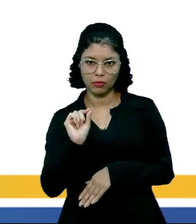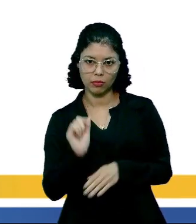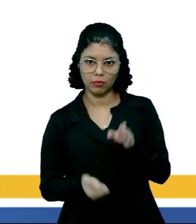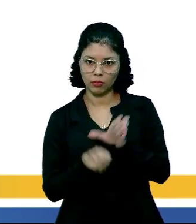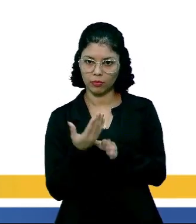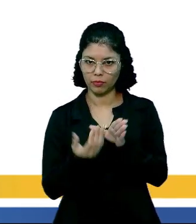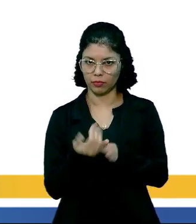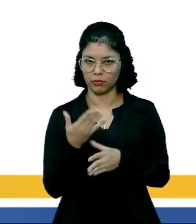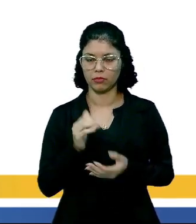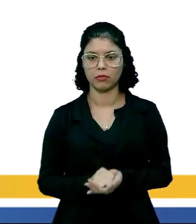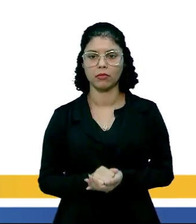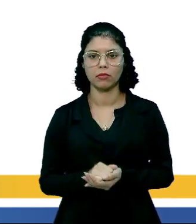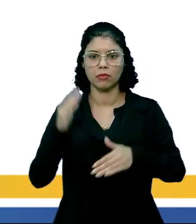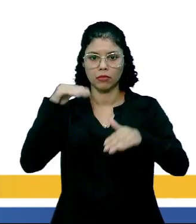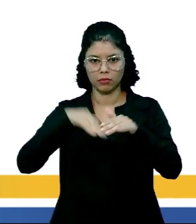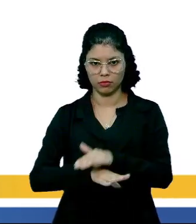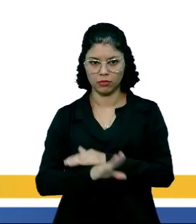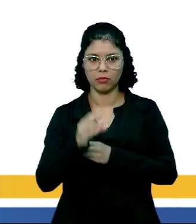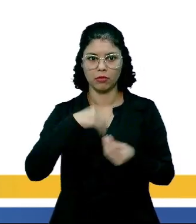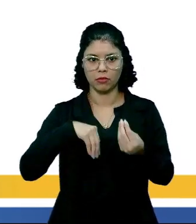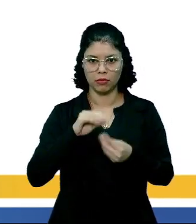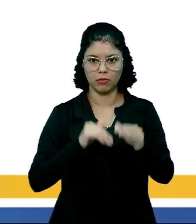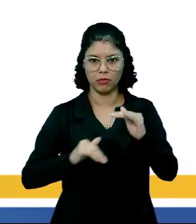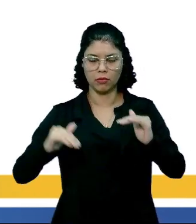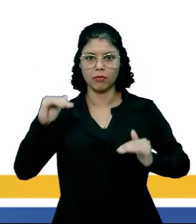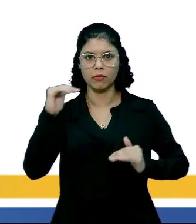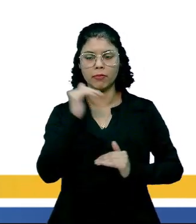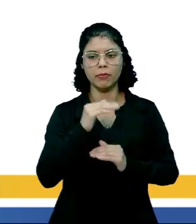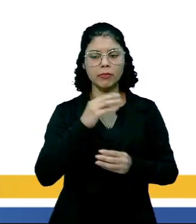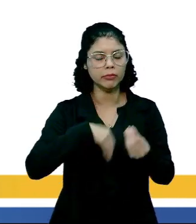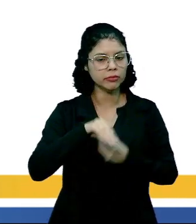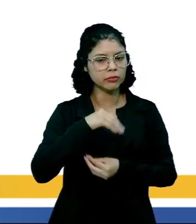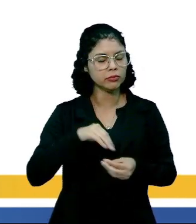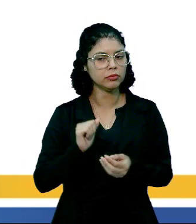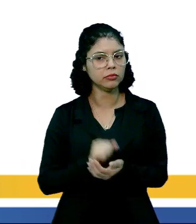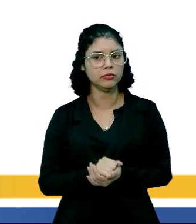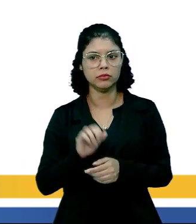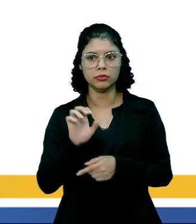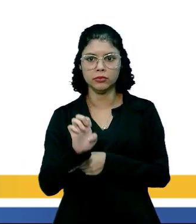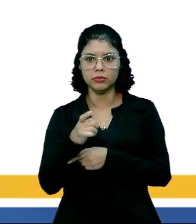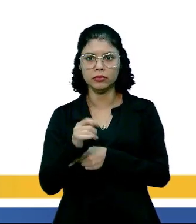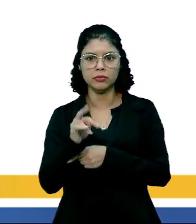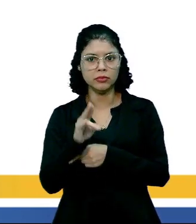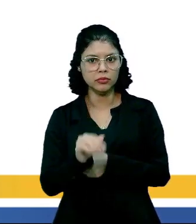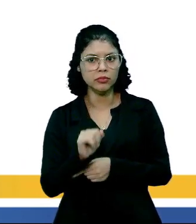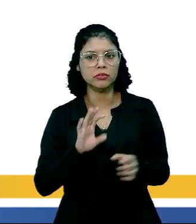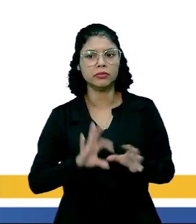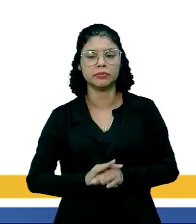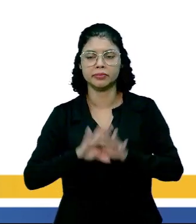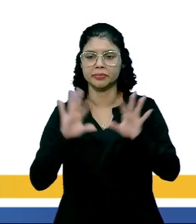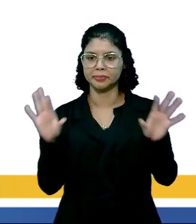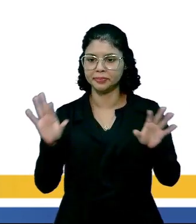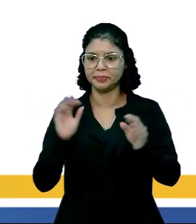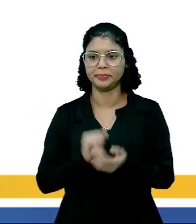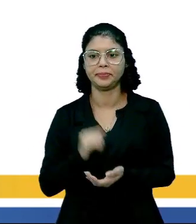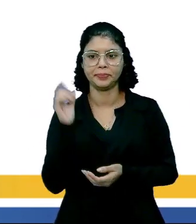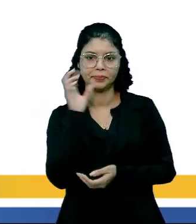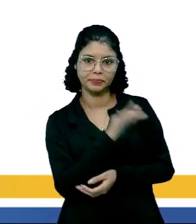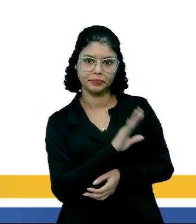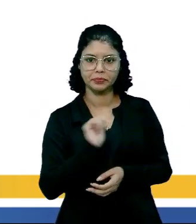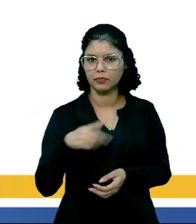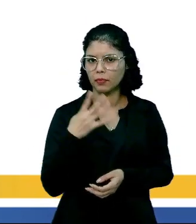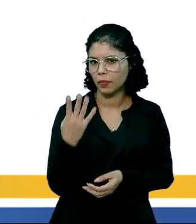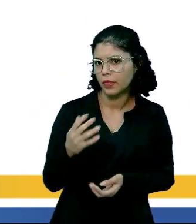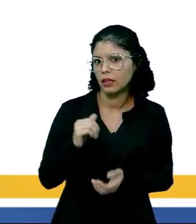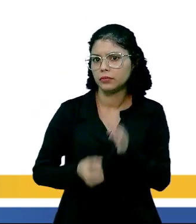o produto está embaixo e o Regente em cima a reação será do tipo exotérmico ela vai liberar calor e quanto que é